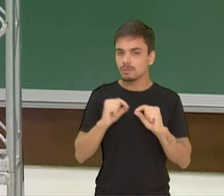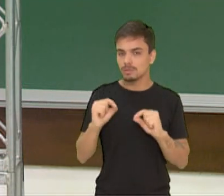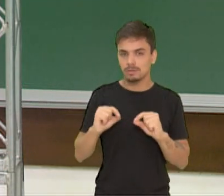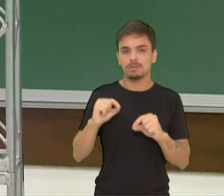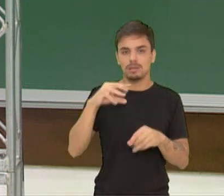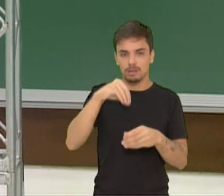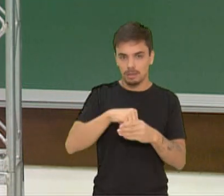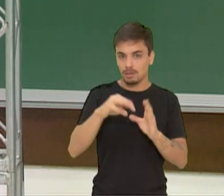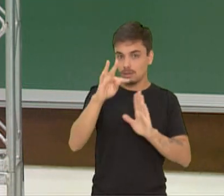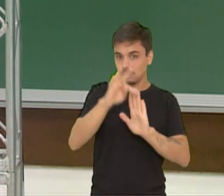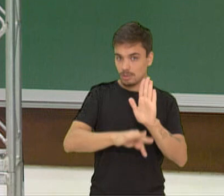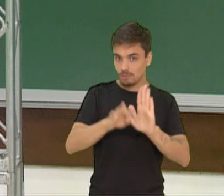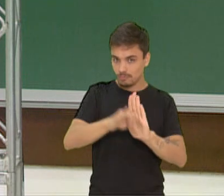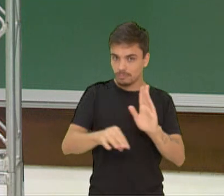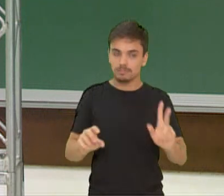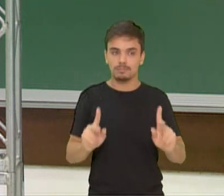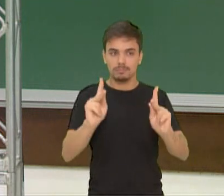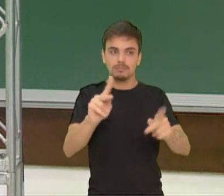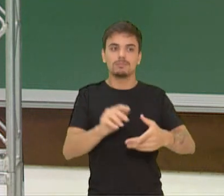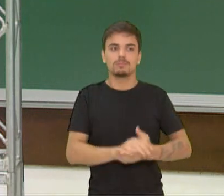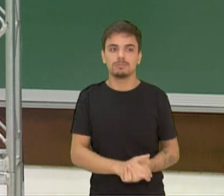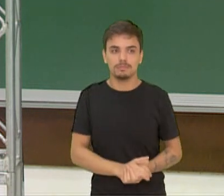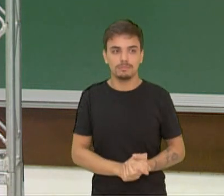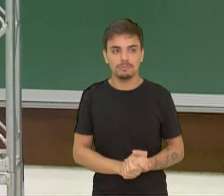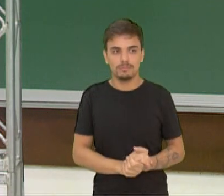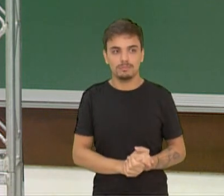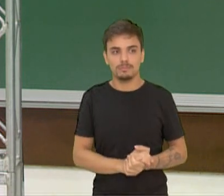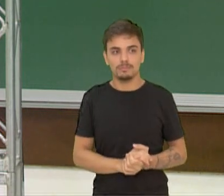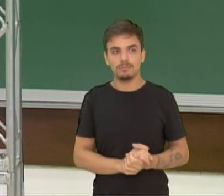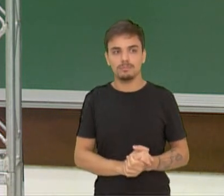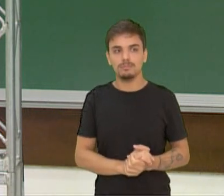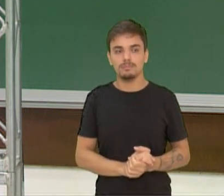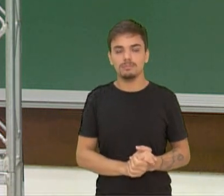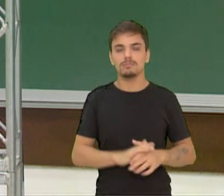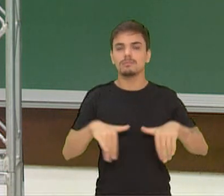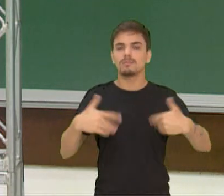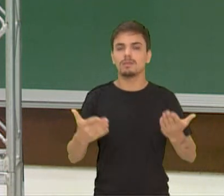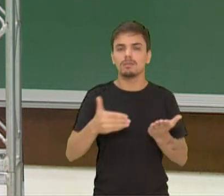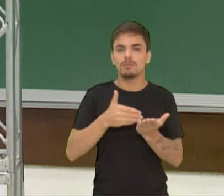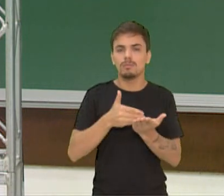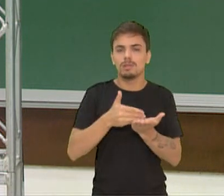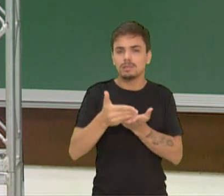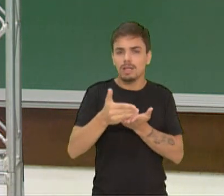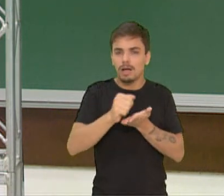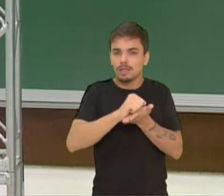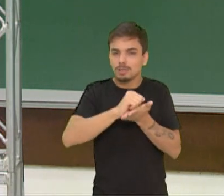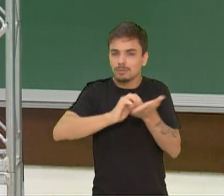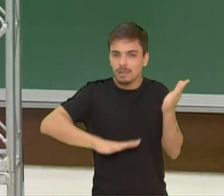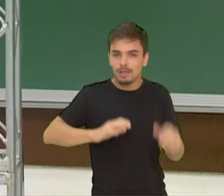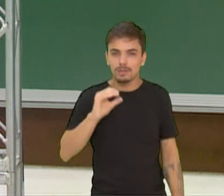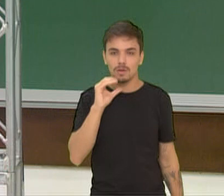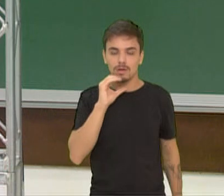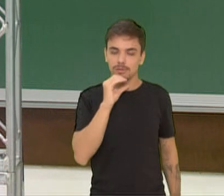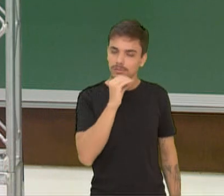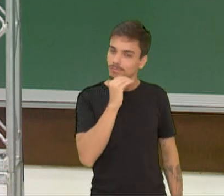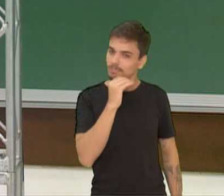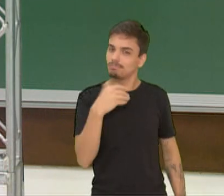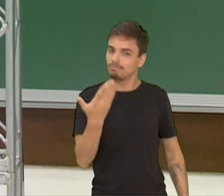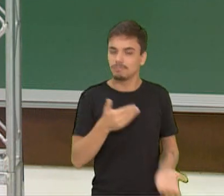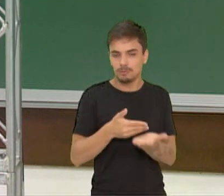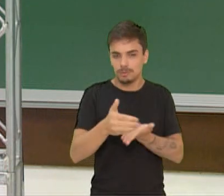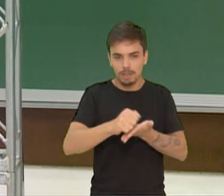dentro do meu texto, ok? Muito bem. Bom, então vamos lá já para esquentar, começar